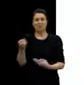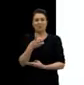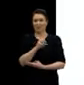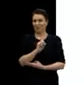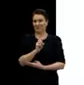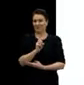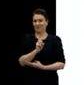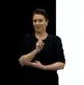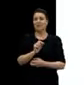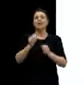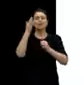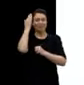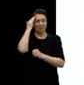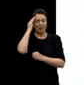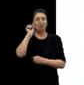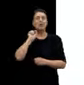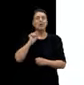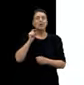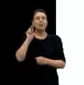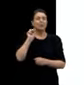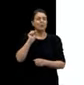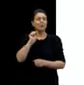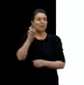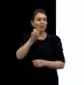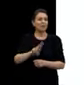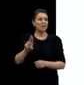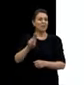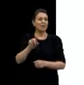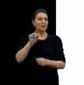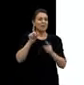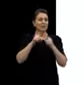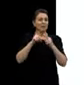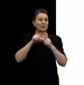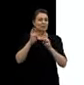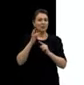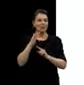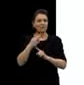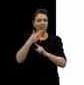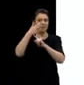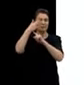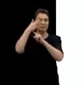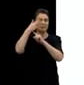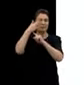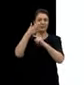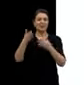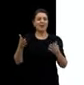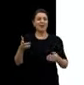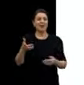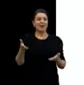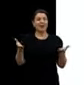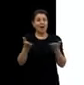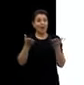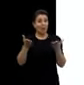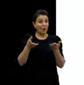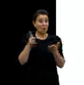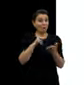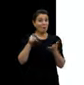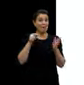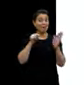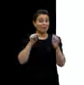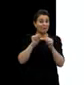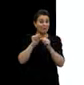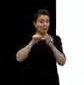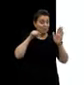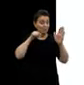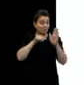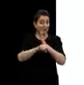as aplicações principais dessa tecnologia. Bom, eu dei uma aceleradinha para nós irmos para as